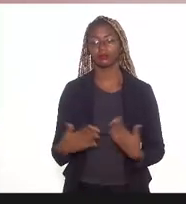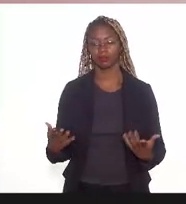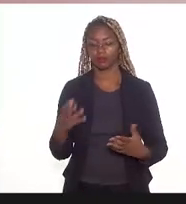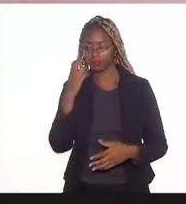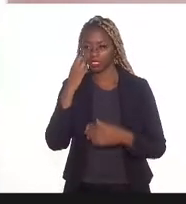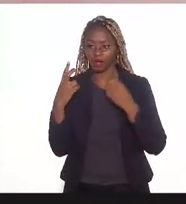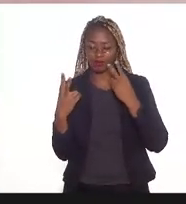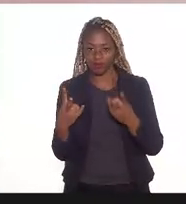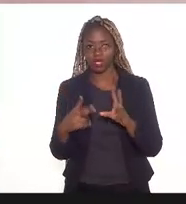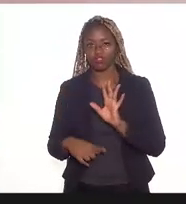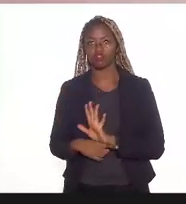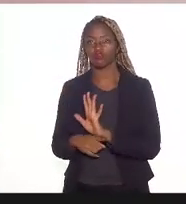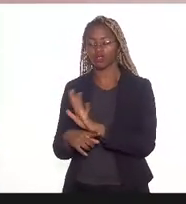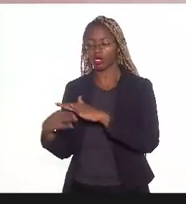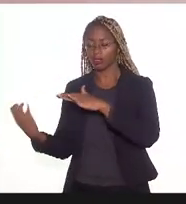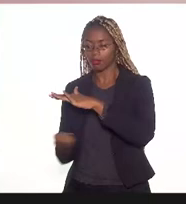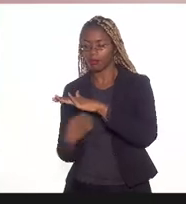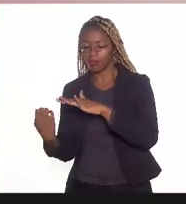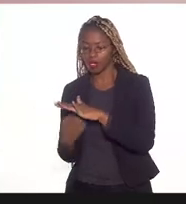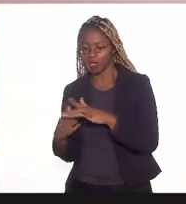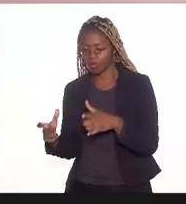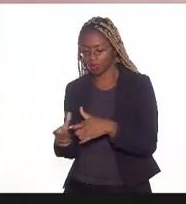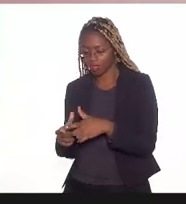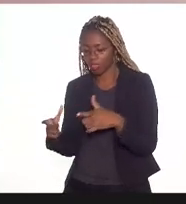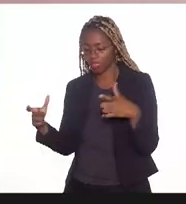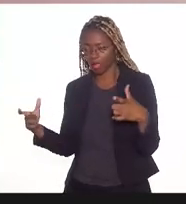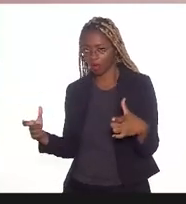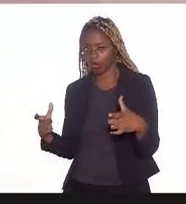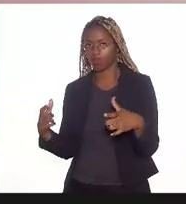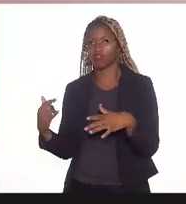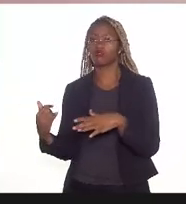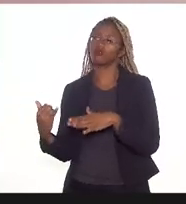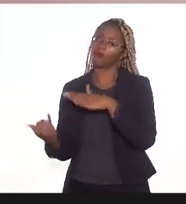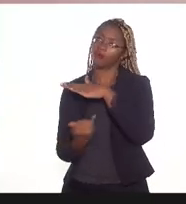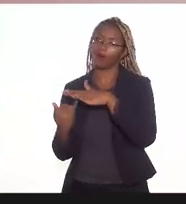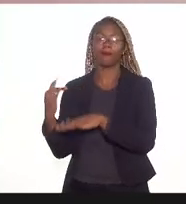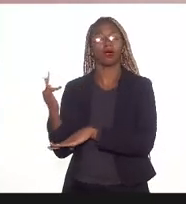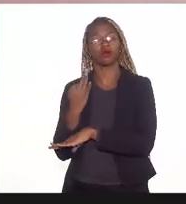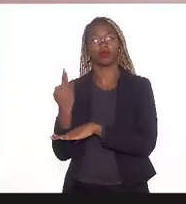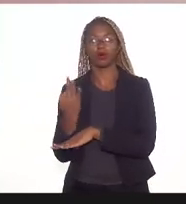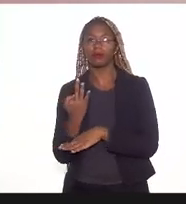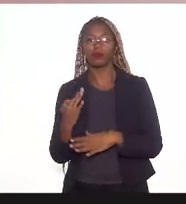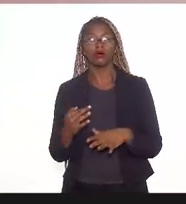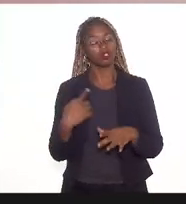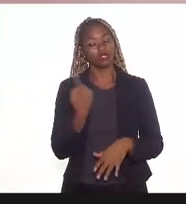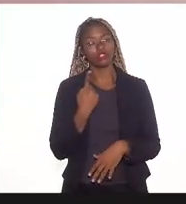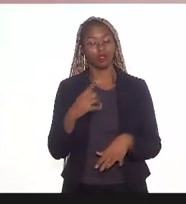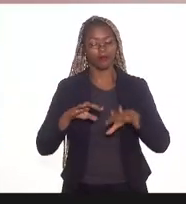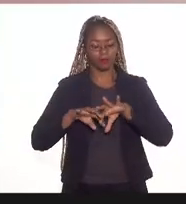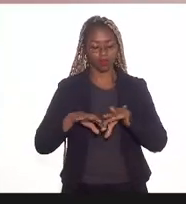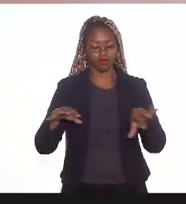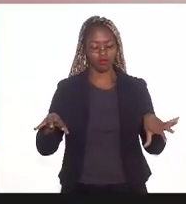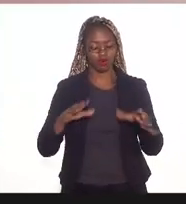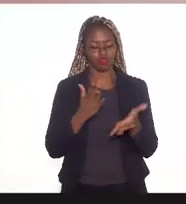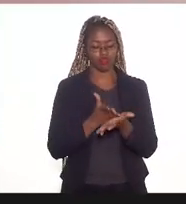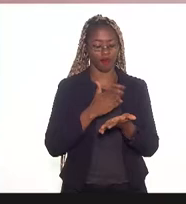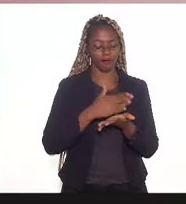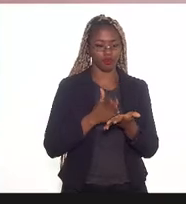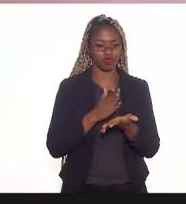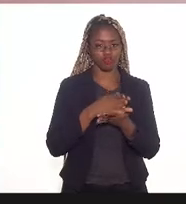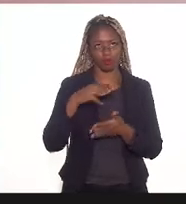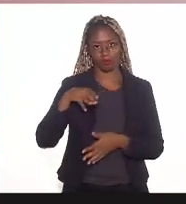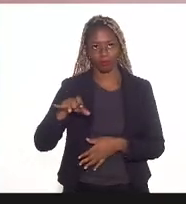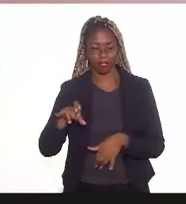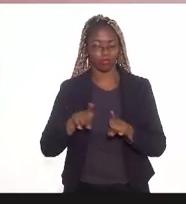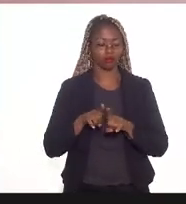pequenas empresas, enfim, desde o informal até as micro e pequenas empresas. A gente vai dividir, né, entre os MEIs e as empresas, a gente vai dividir esse